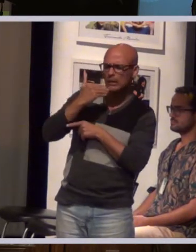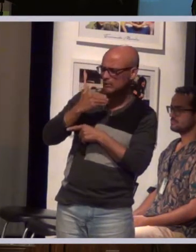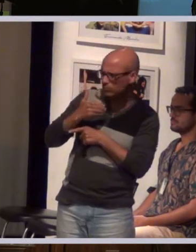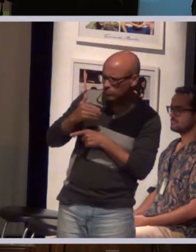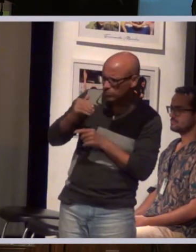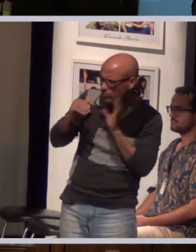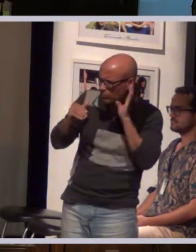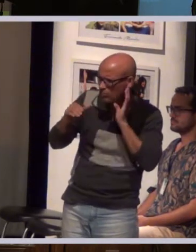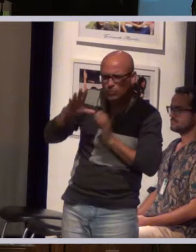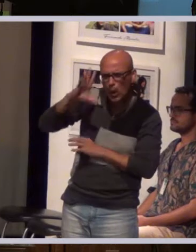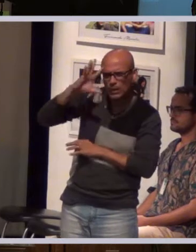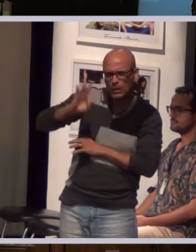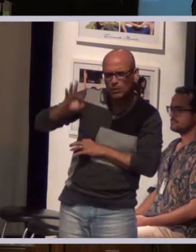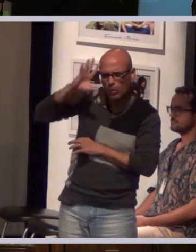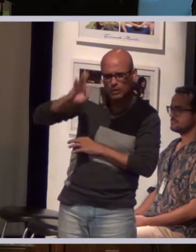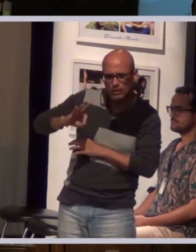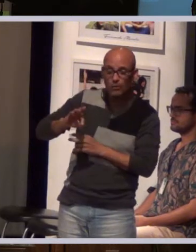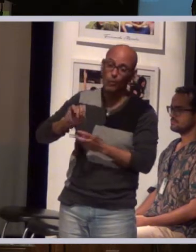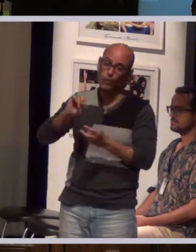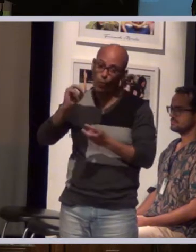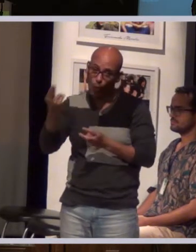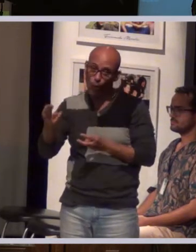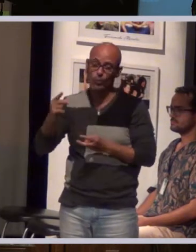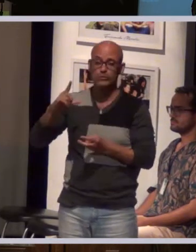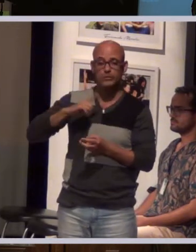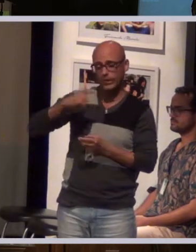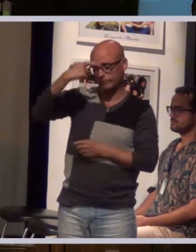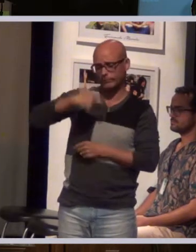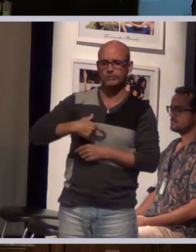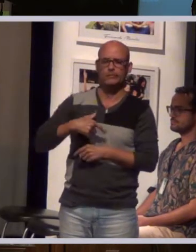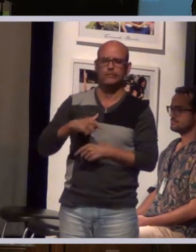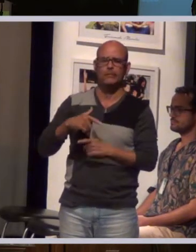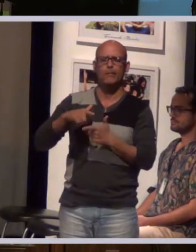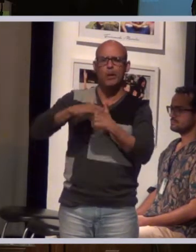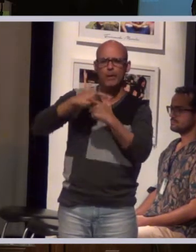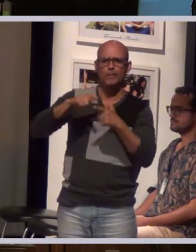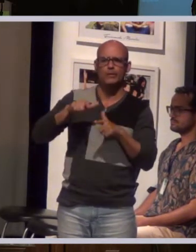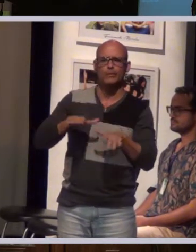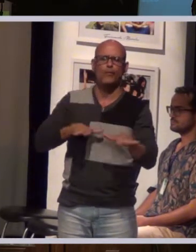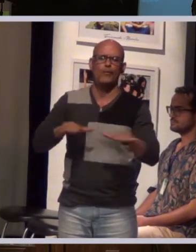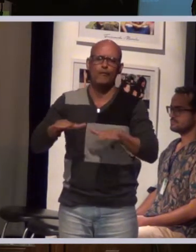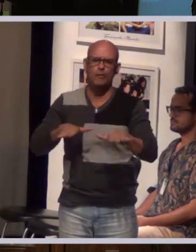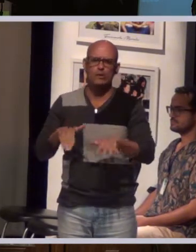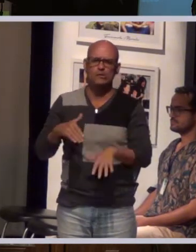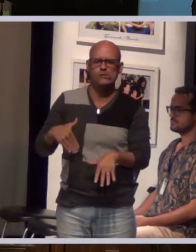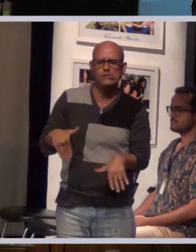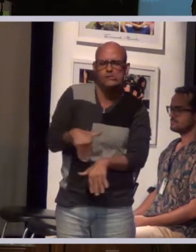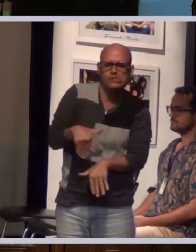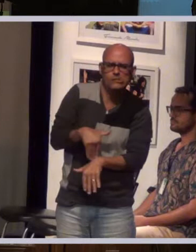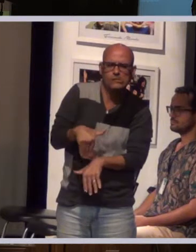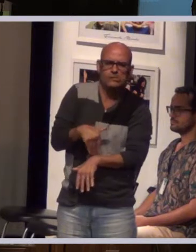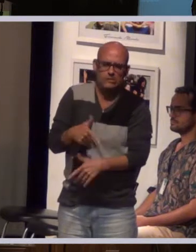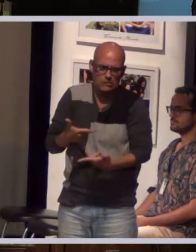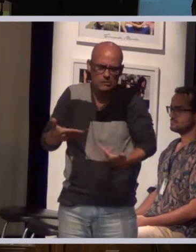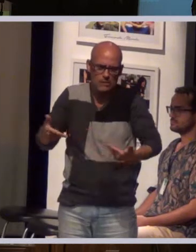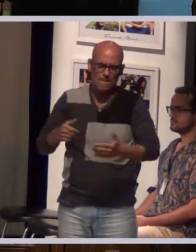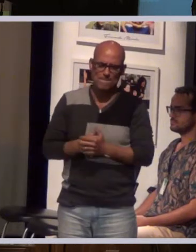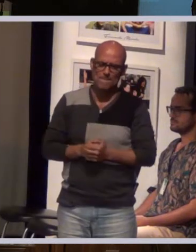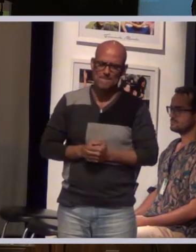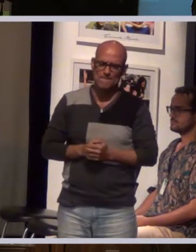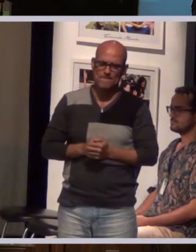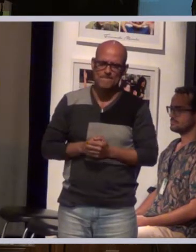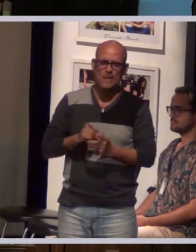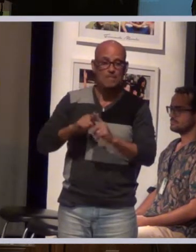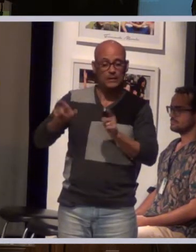compreendidos, ou mesmo por apresentarem limitações motoras graves. O fato do